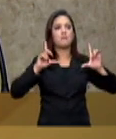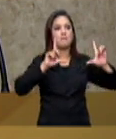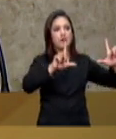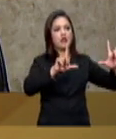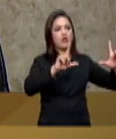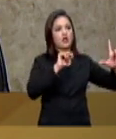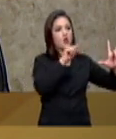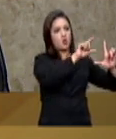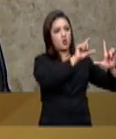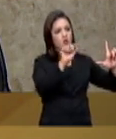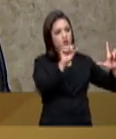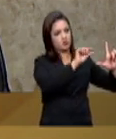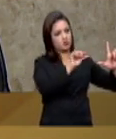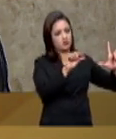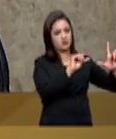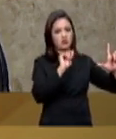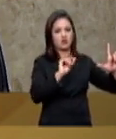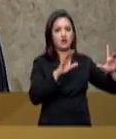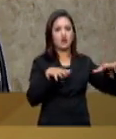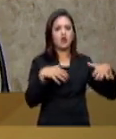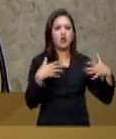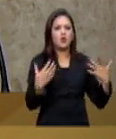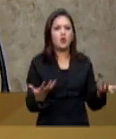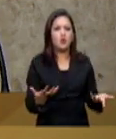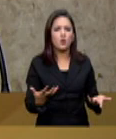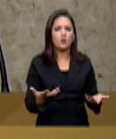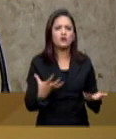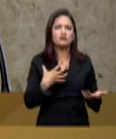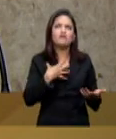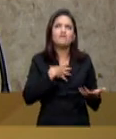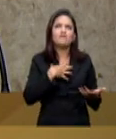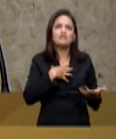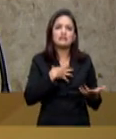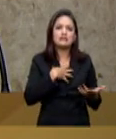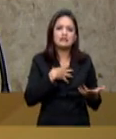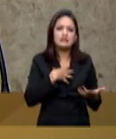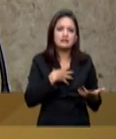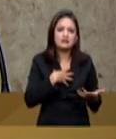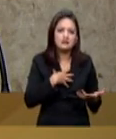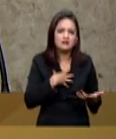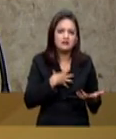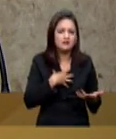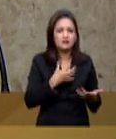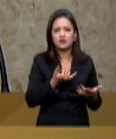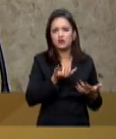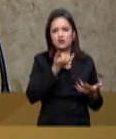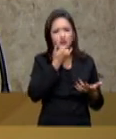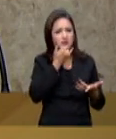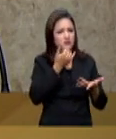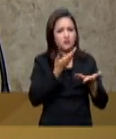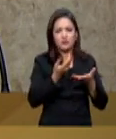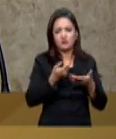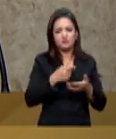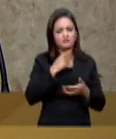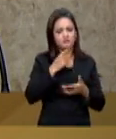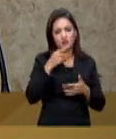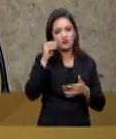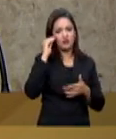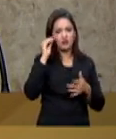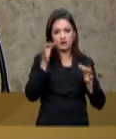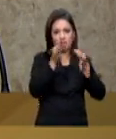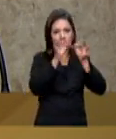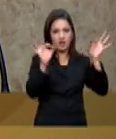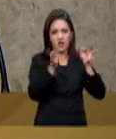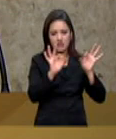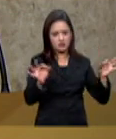peito o amor à pátria, deixa essa folha dobrada enquanto você vai morrer. Era uma frase